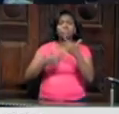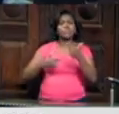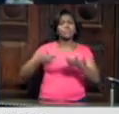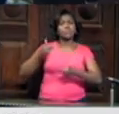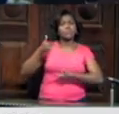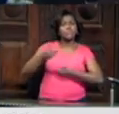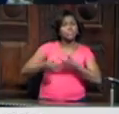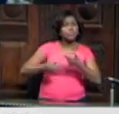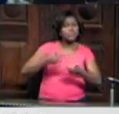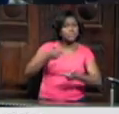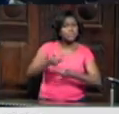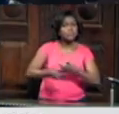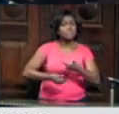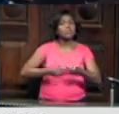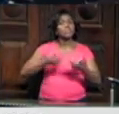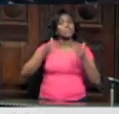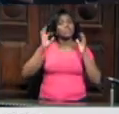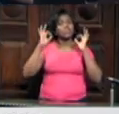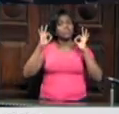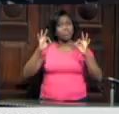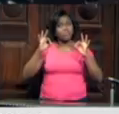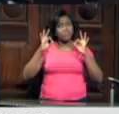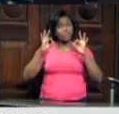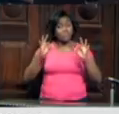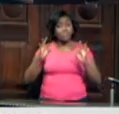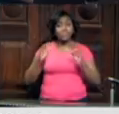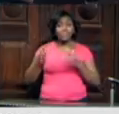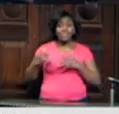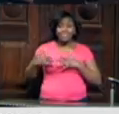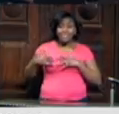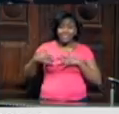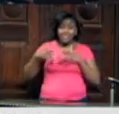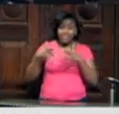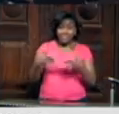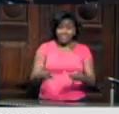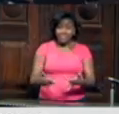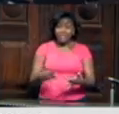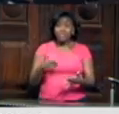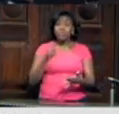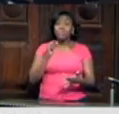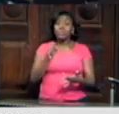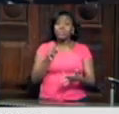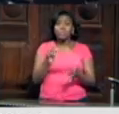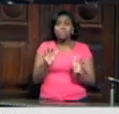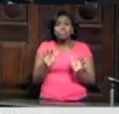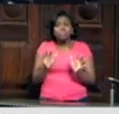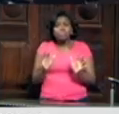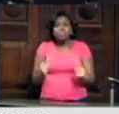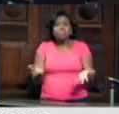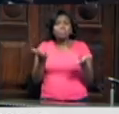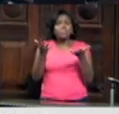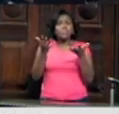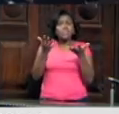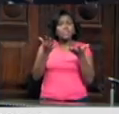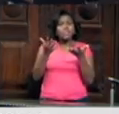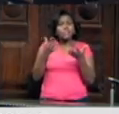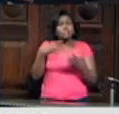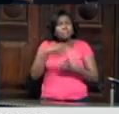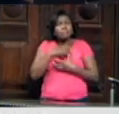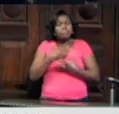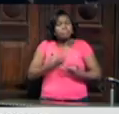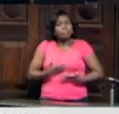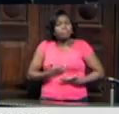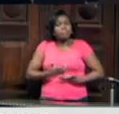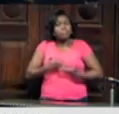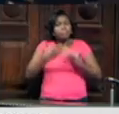trabalho muitíssimo especial, dedicado a levantar toda essa estima carioca,